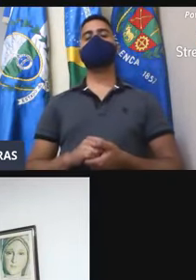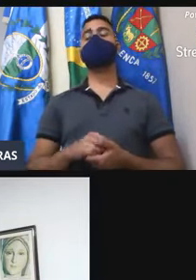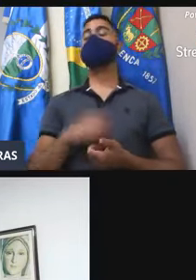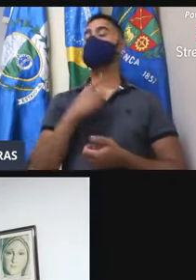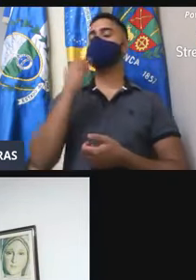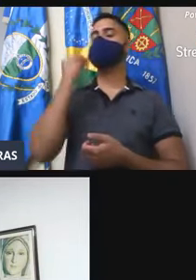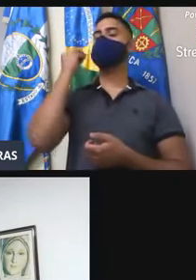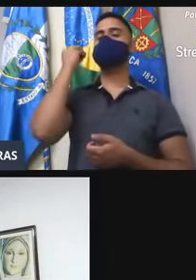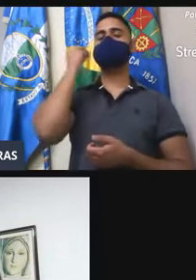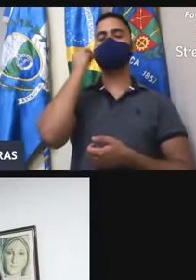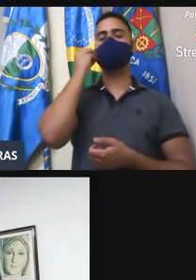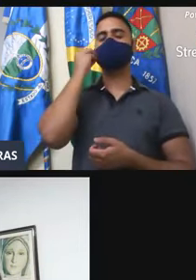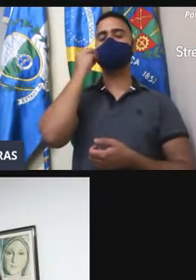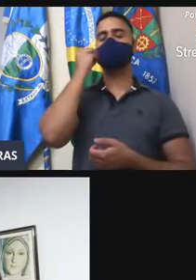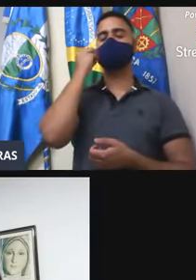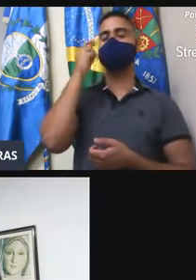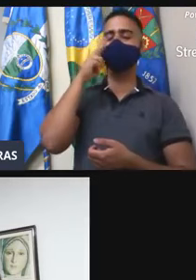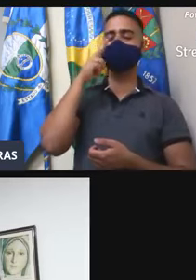esses processos.